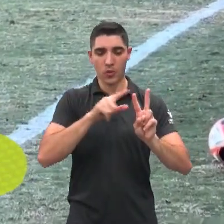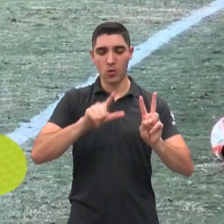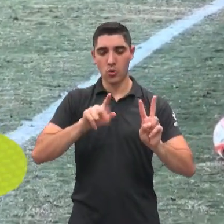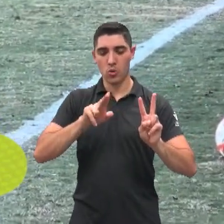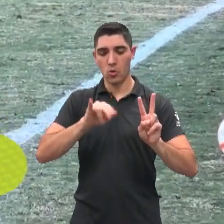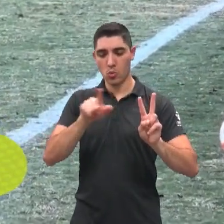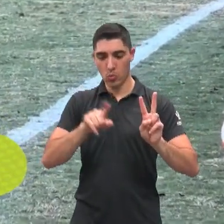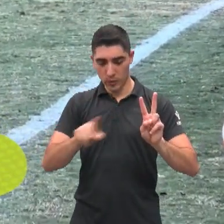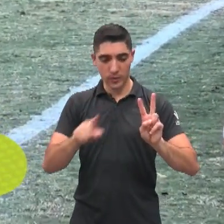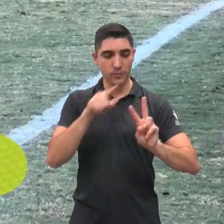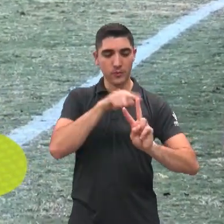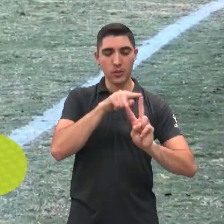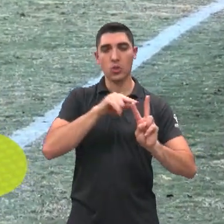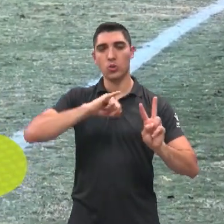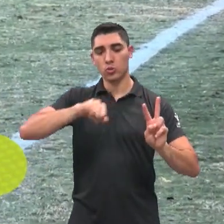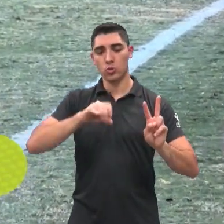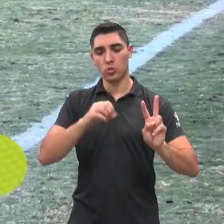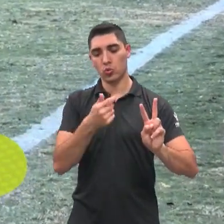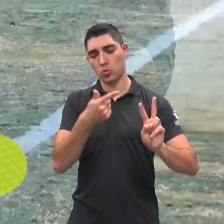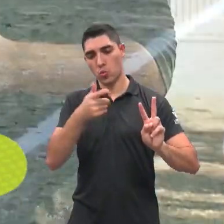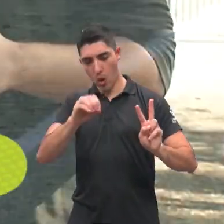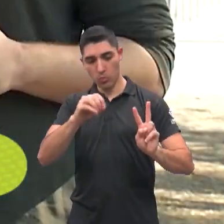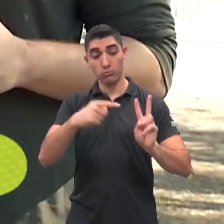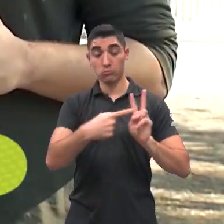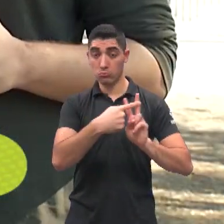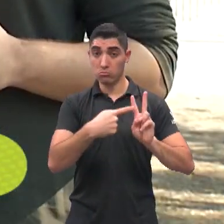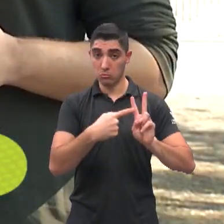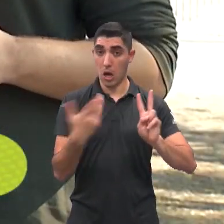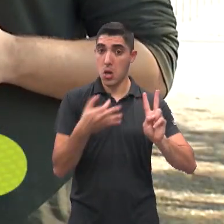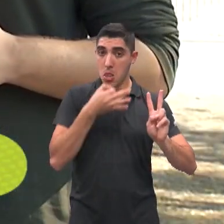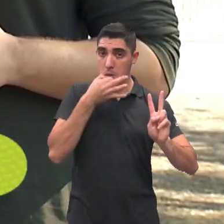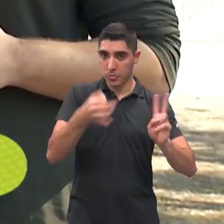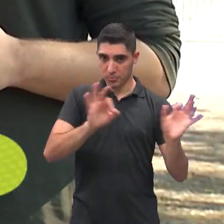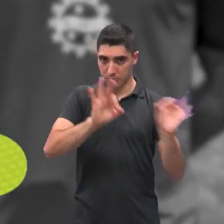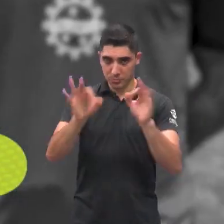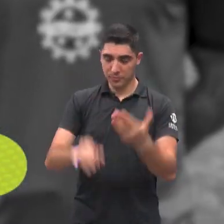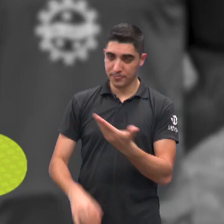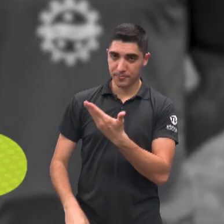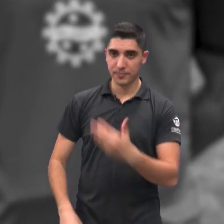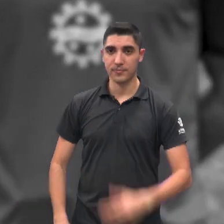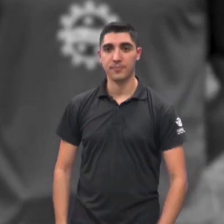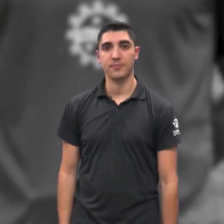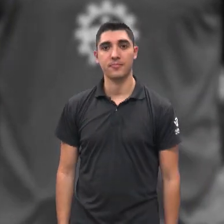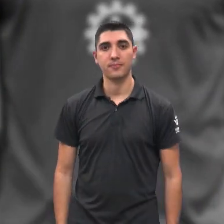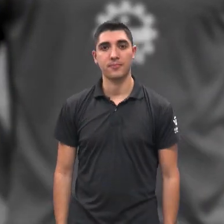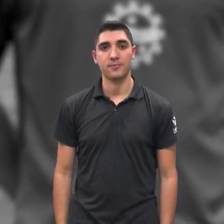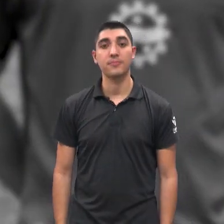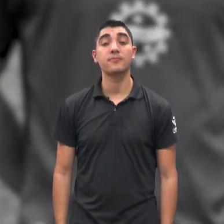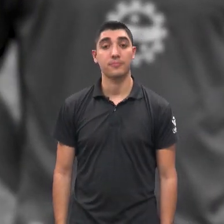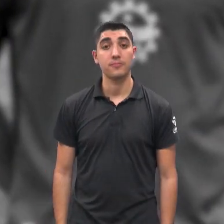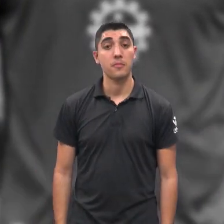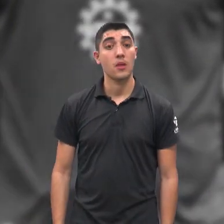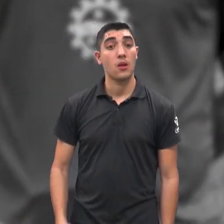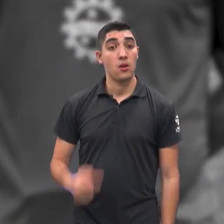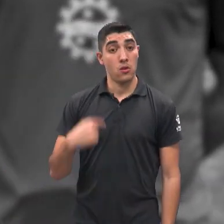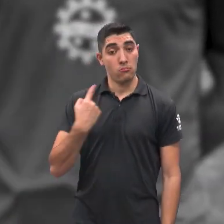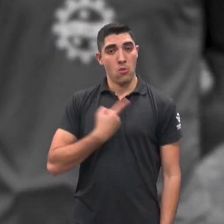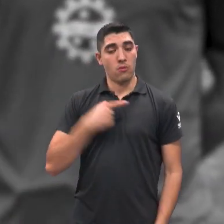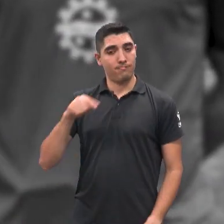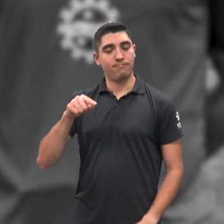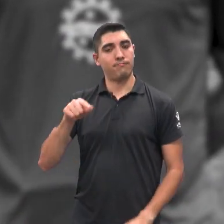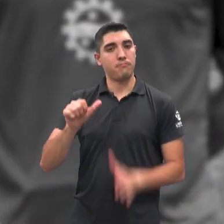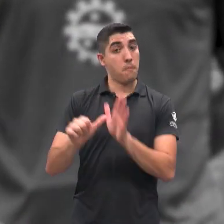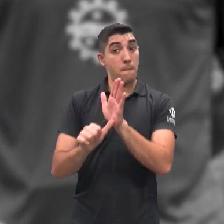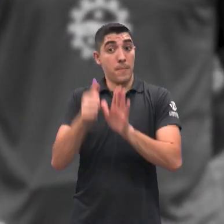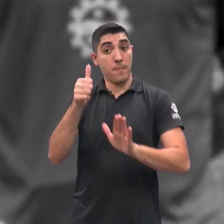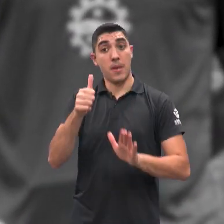e o volante João Igor, e a gente traz a entrevista dos dois aqui no Hora do Esporte. Foi o nosso primeiro desafio, né? Nosso